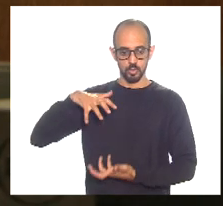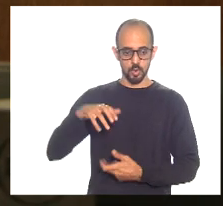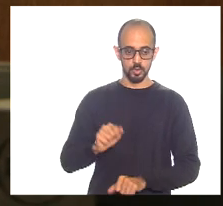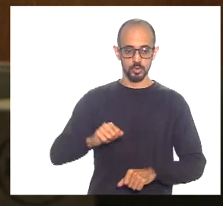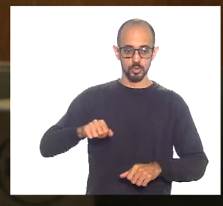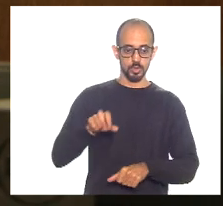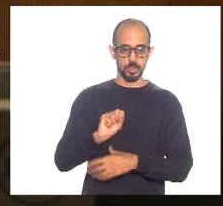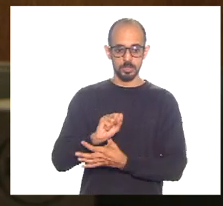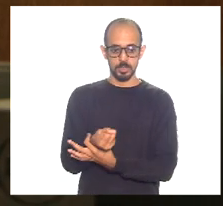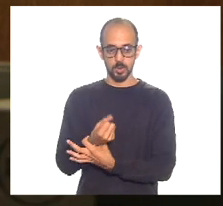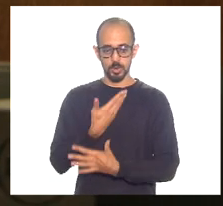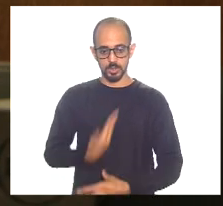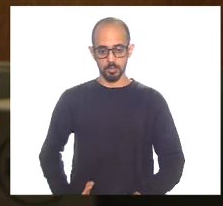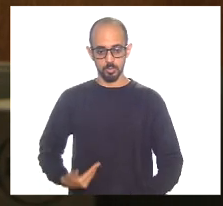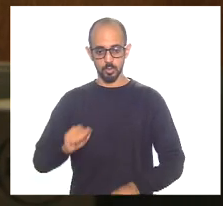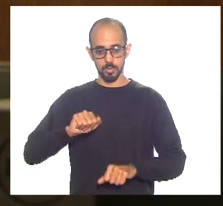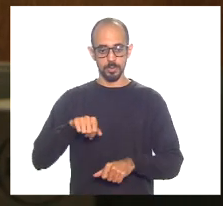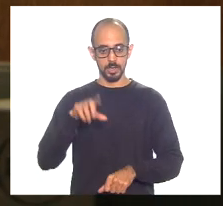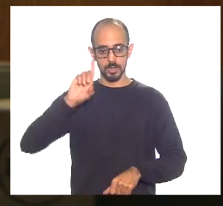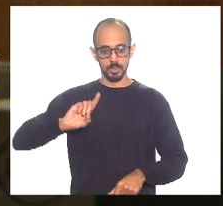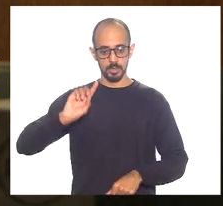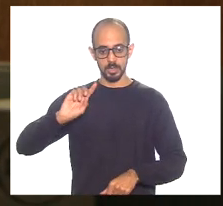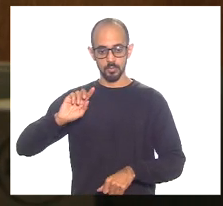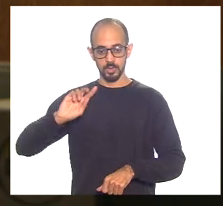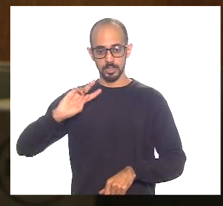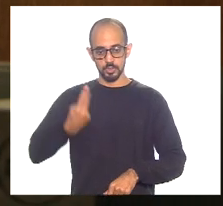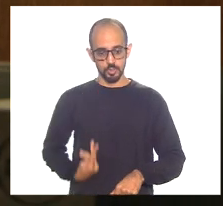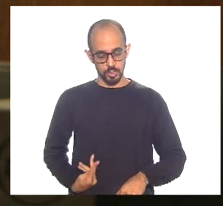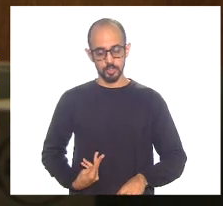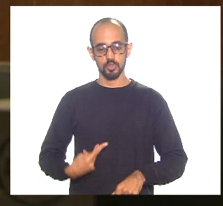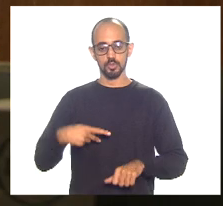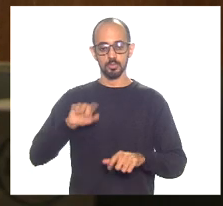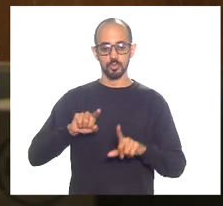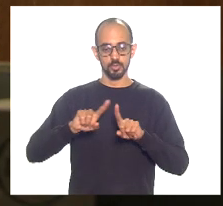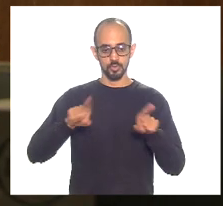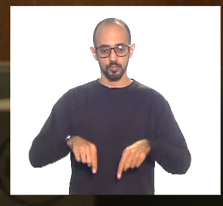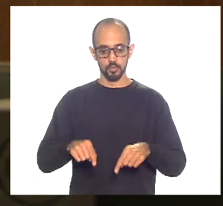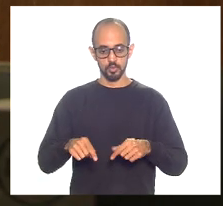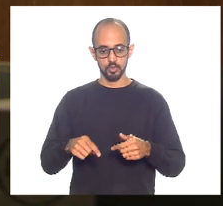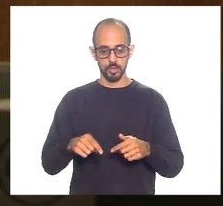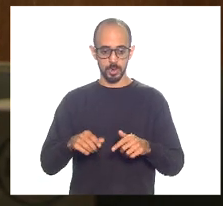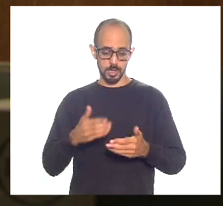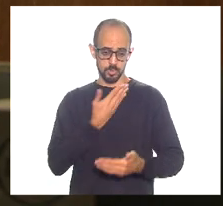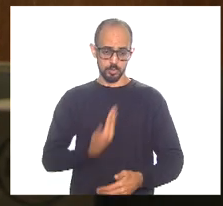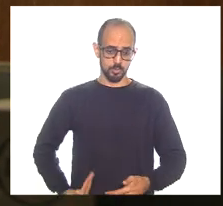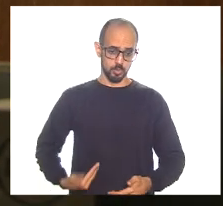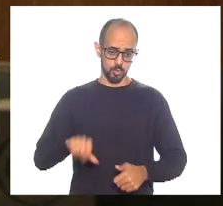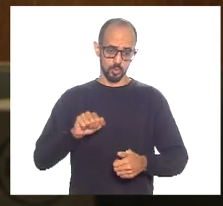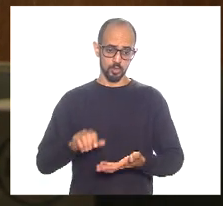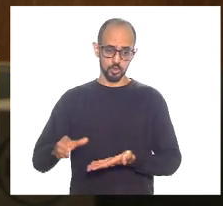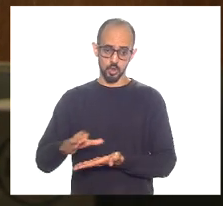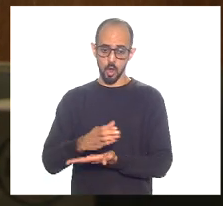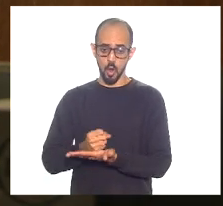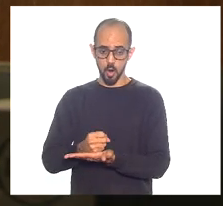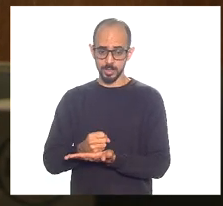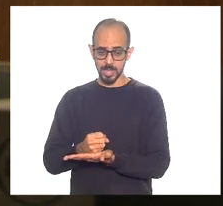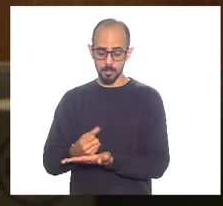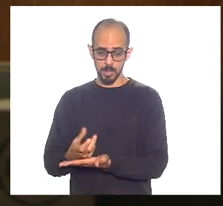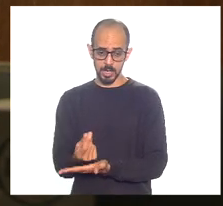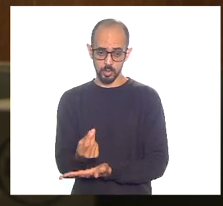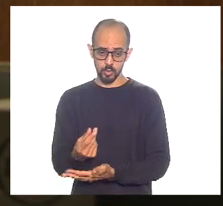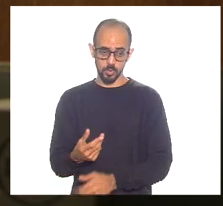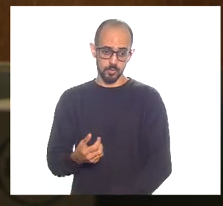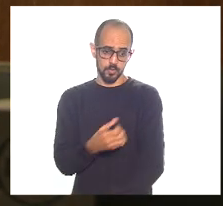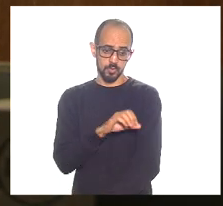de Polícia, de Defesa dos Direitos Humanos e Cidadania, de Servidores Públicos, de Orçamento, Finanças, Fiscalização Financeira e